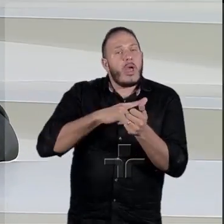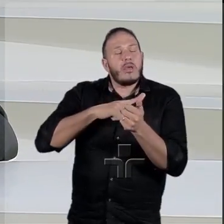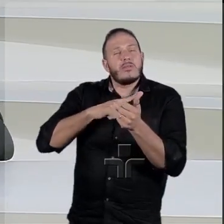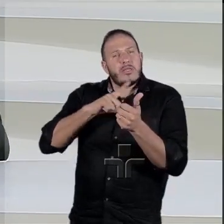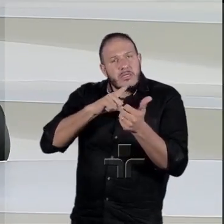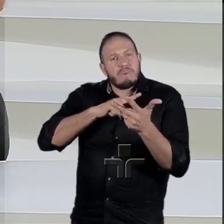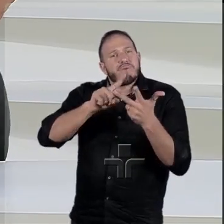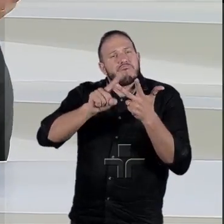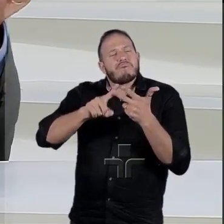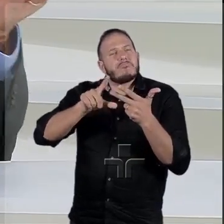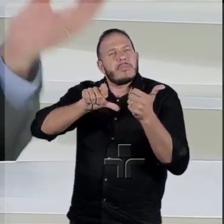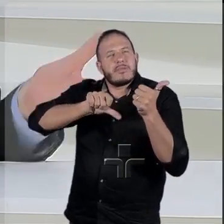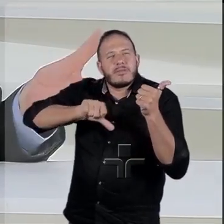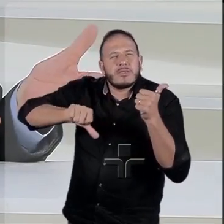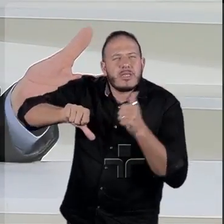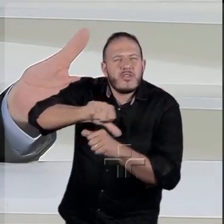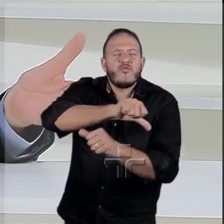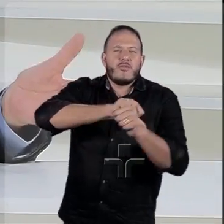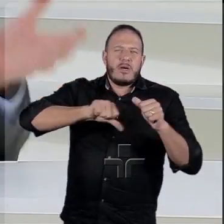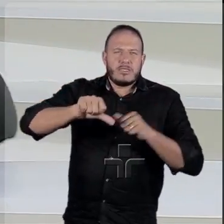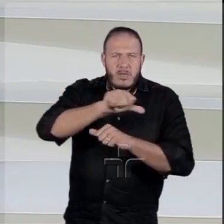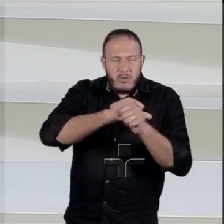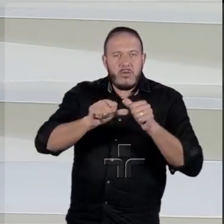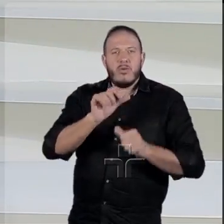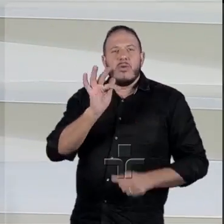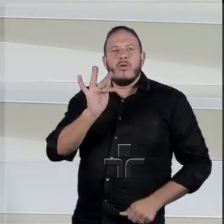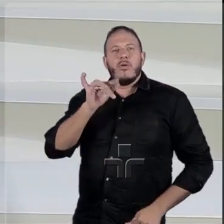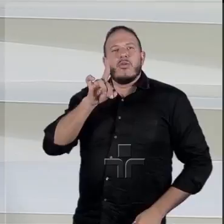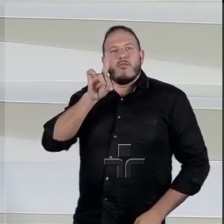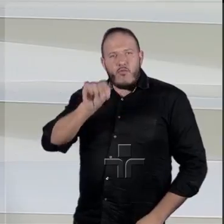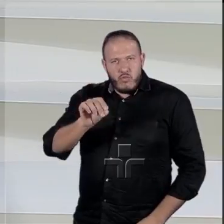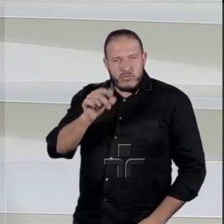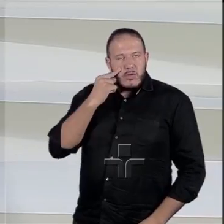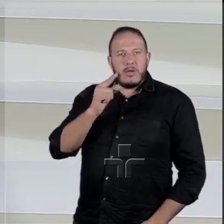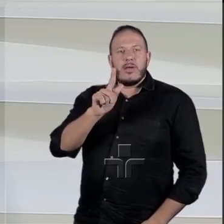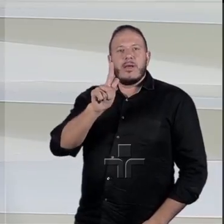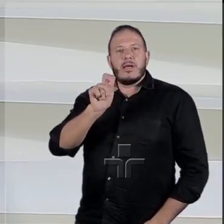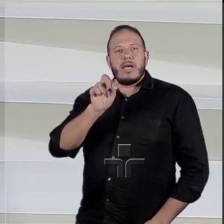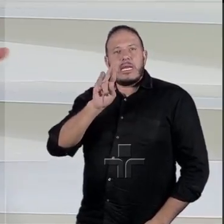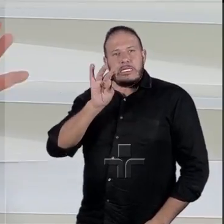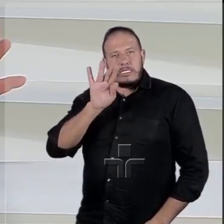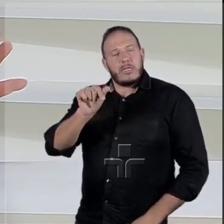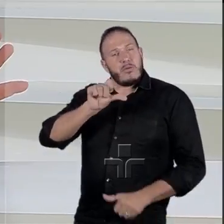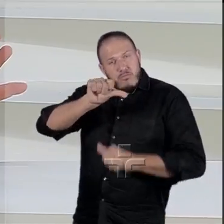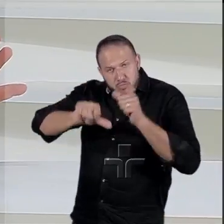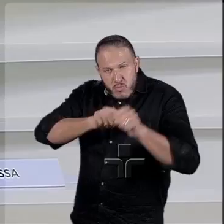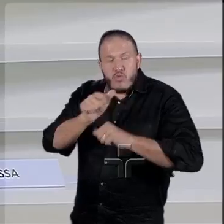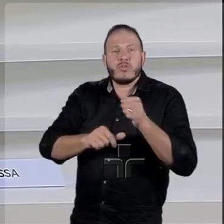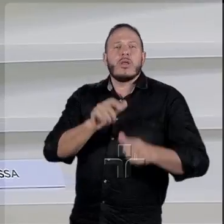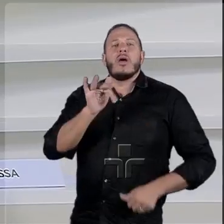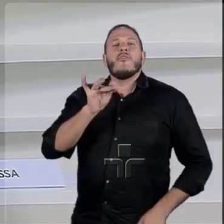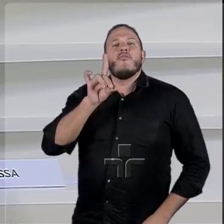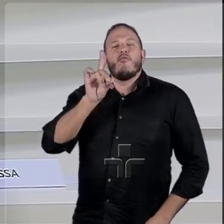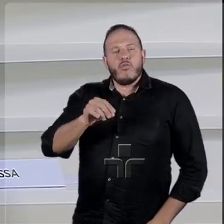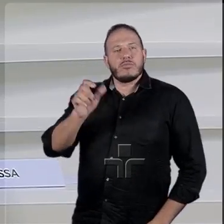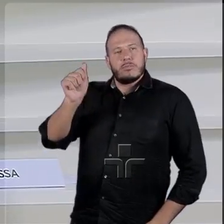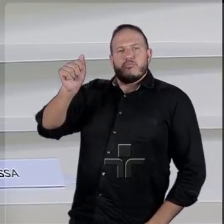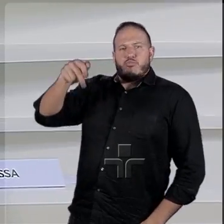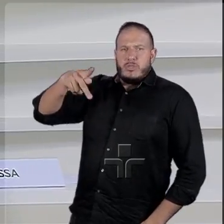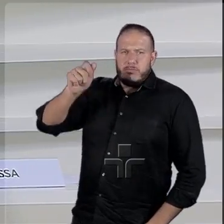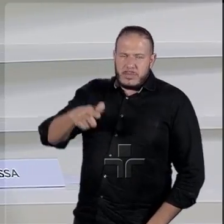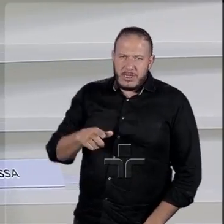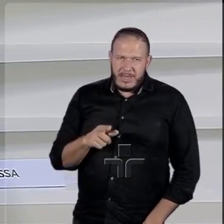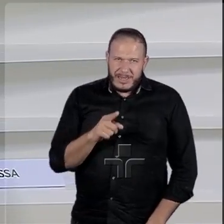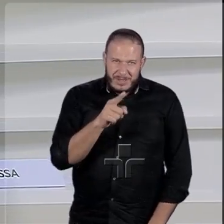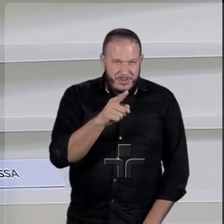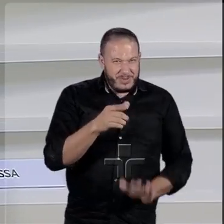transformação do fundo de garantia num fundo de aposentadoria. Essa Isso na proposta Não.